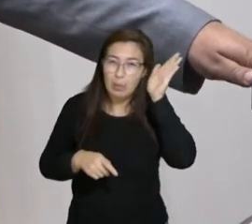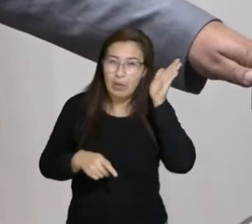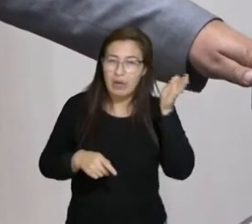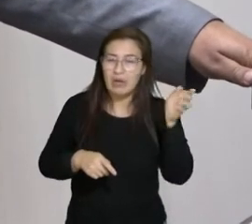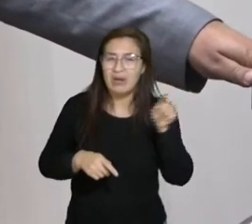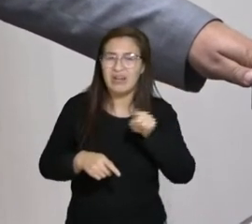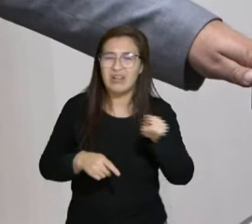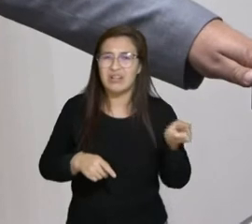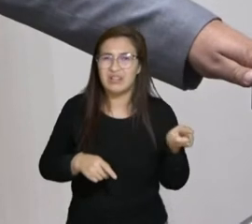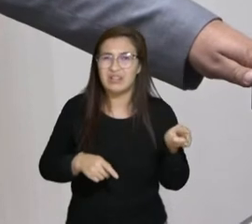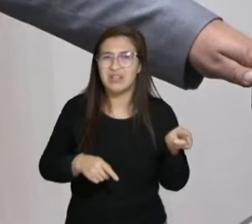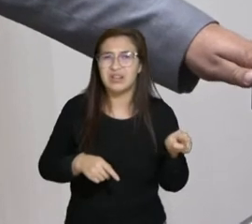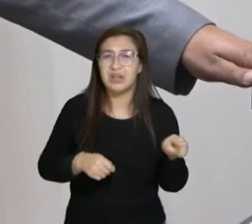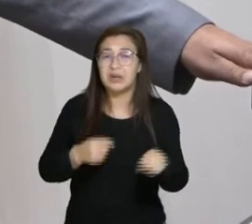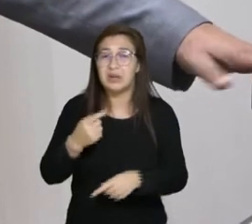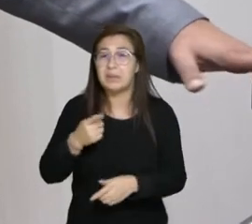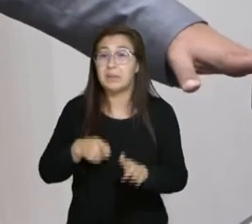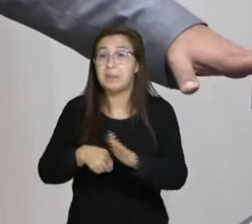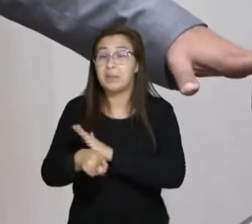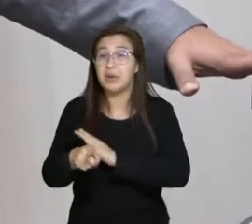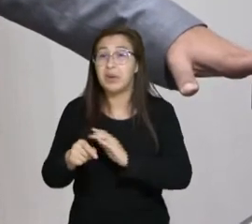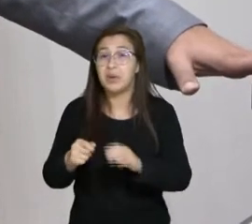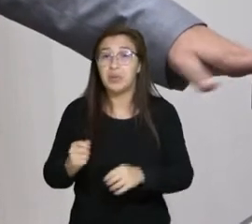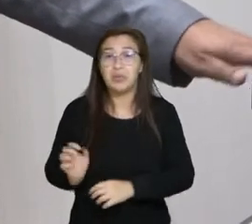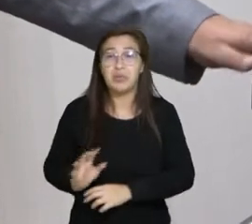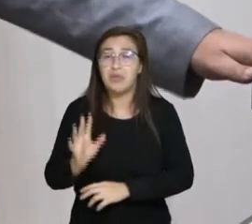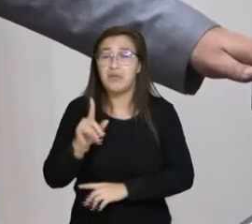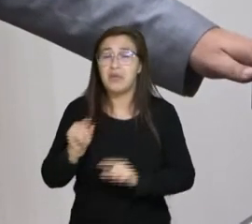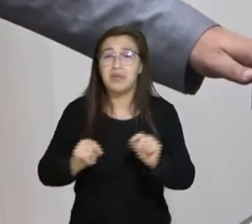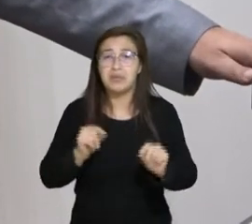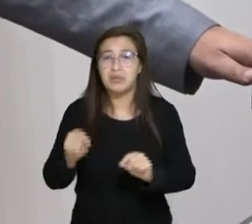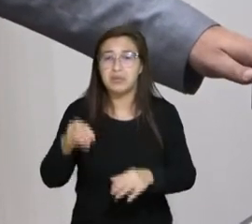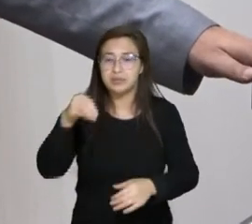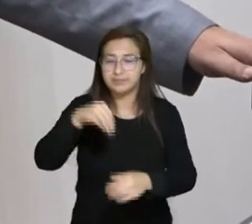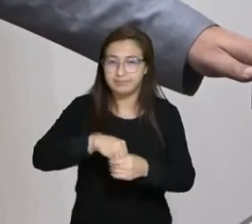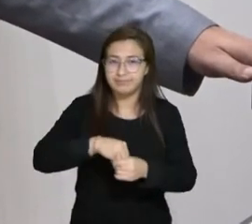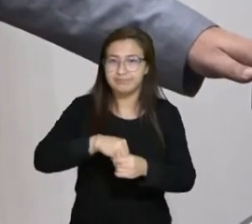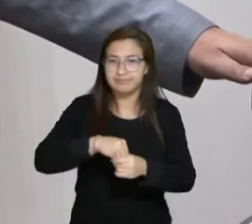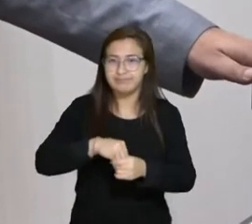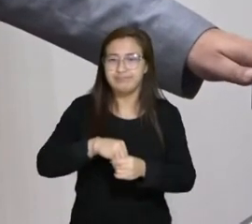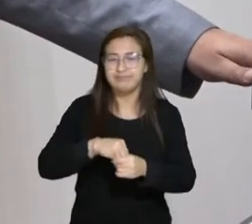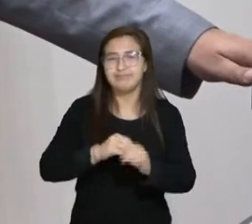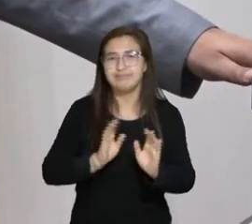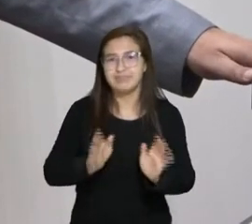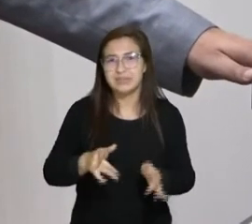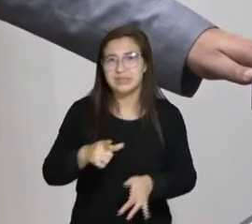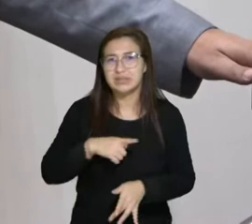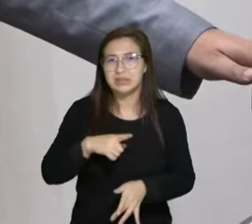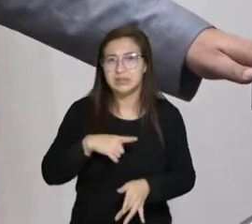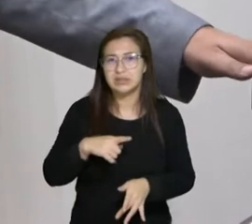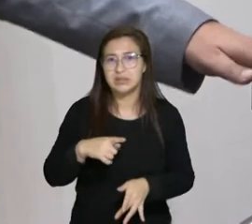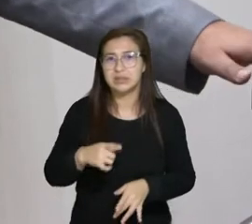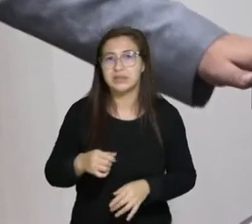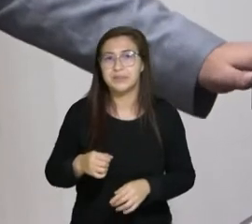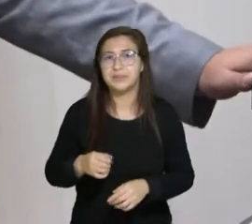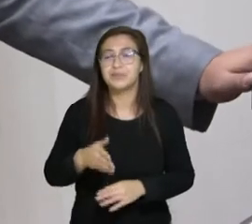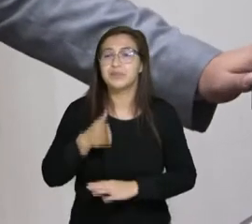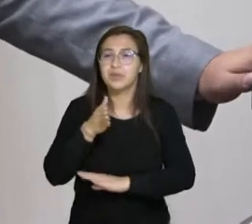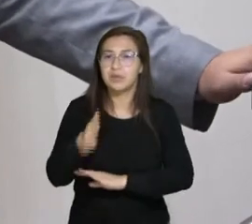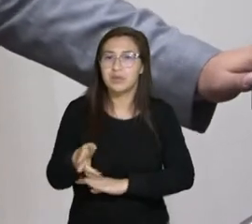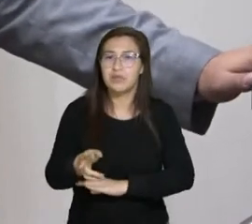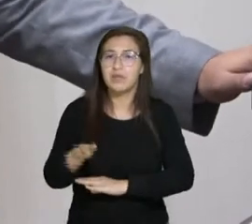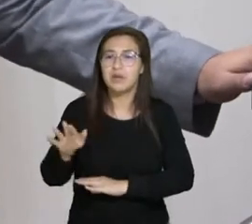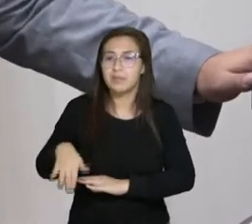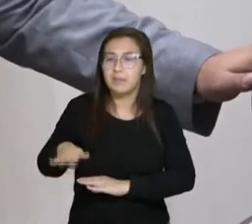imbecis que vem perguntar e o preço do diesel disso da subsidiária está dentro do pacote é forçar para comprar mesmo vá atrás do